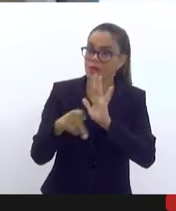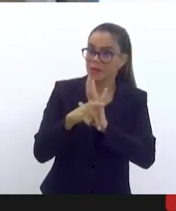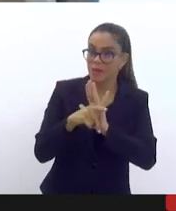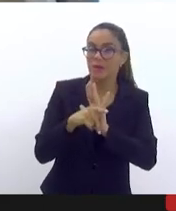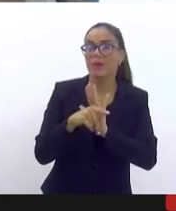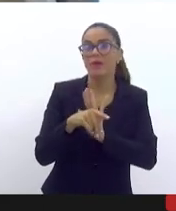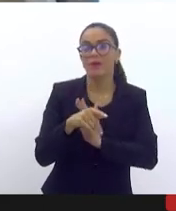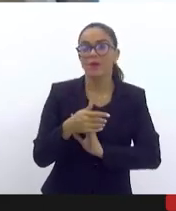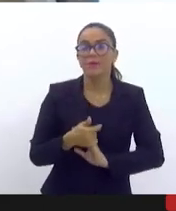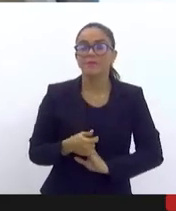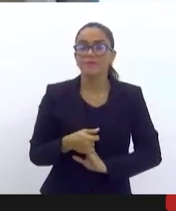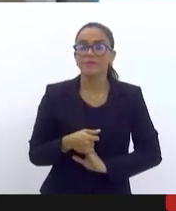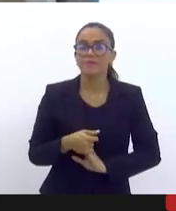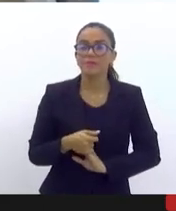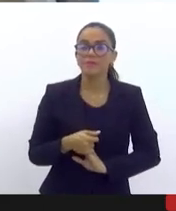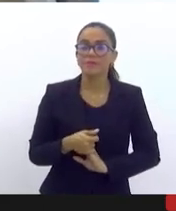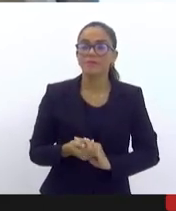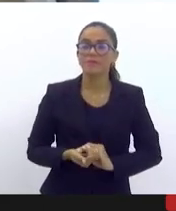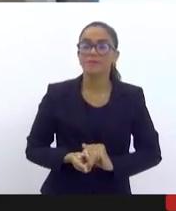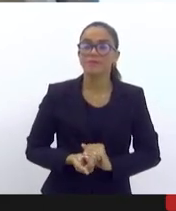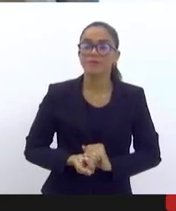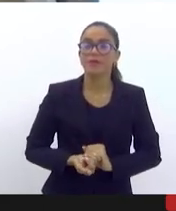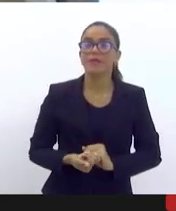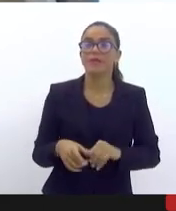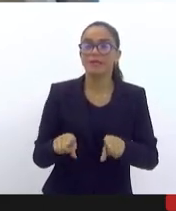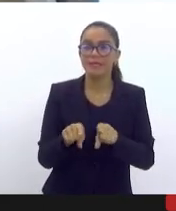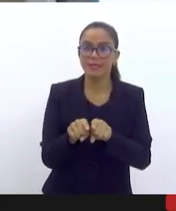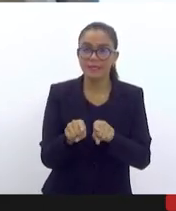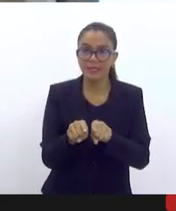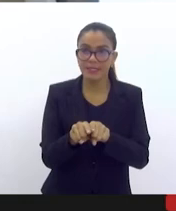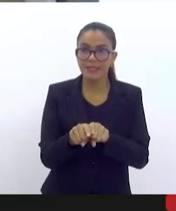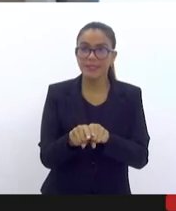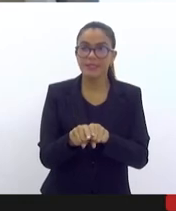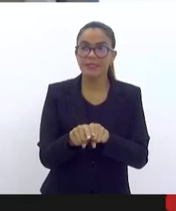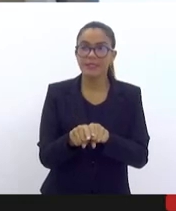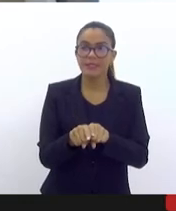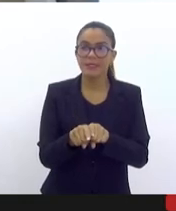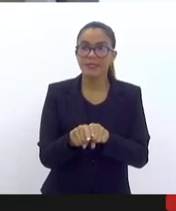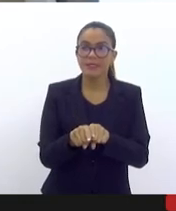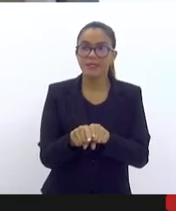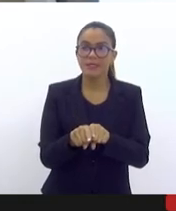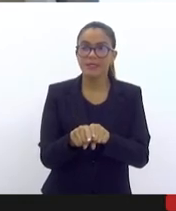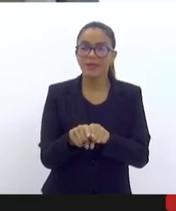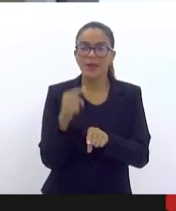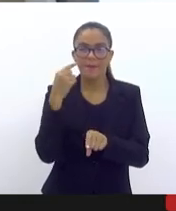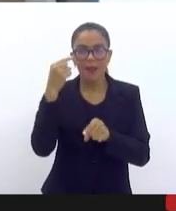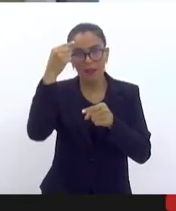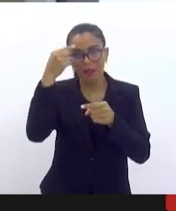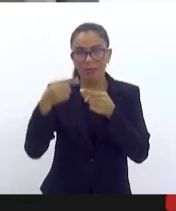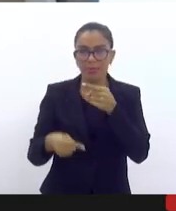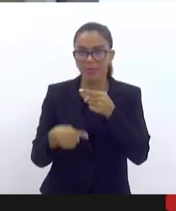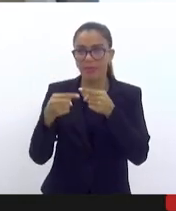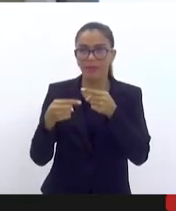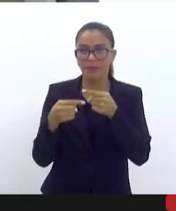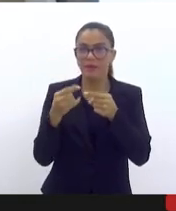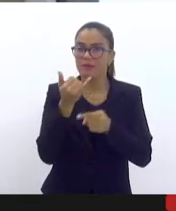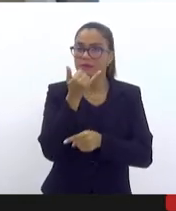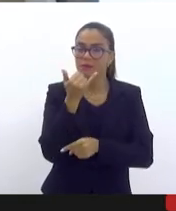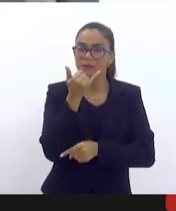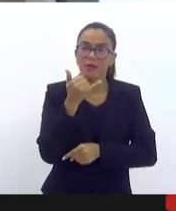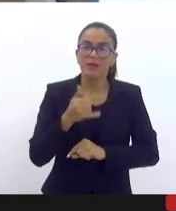170 anos de catalogadas e também perdi aqui na fala